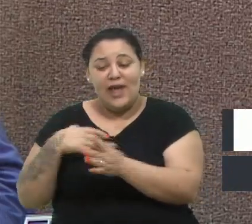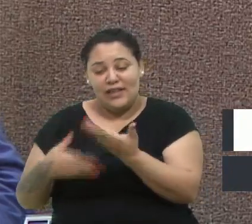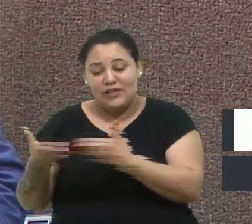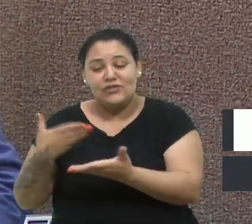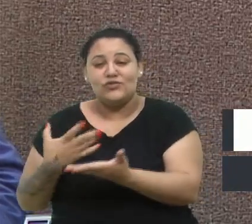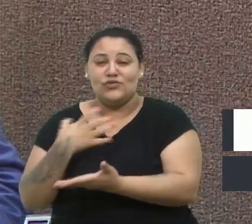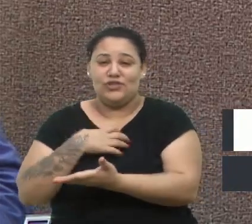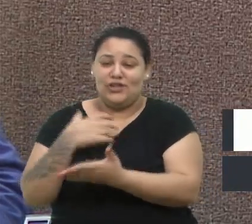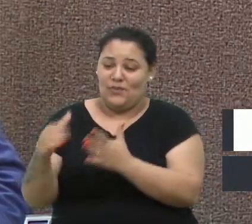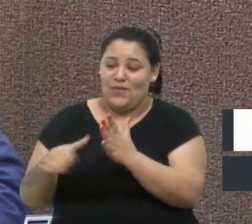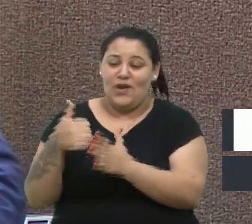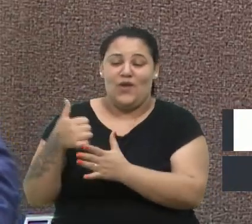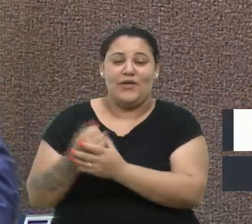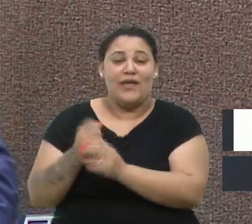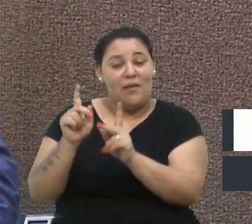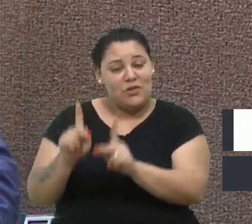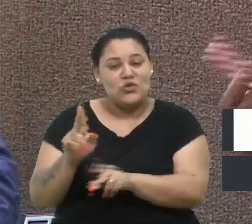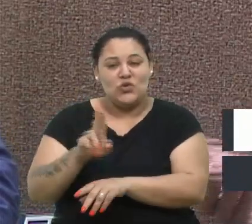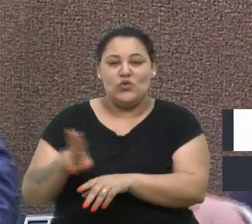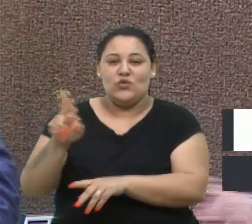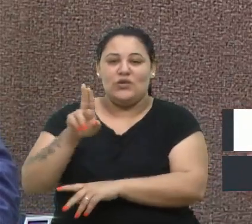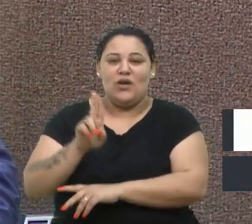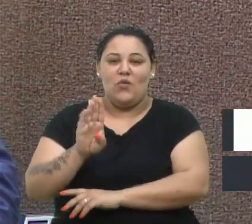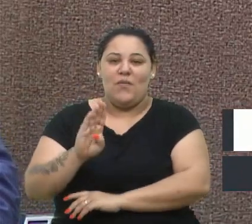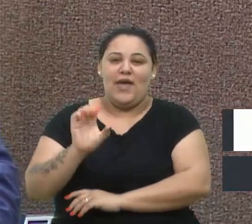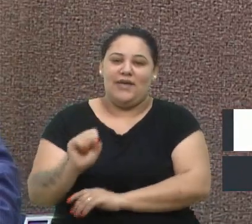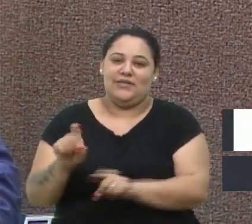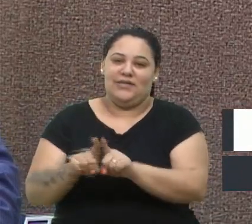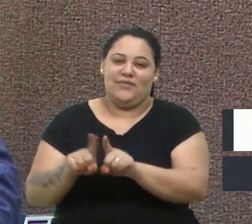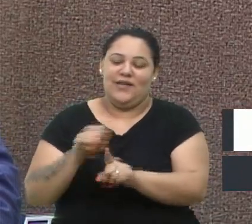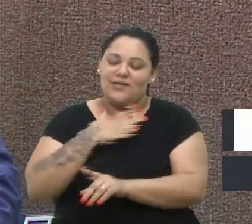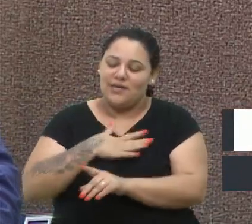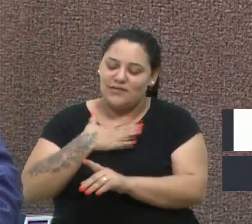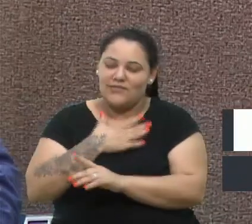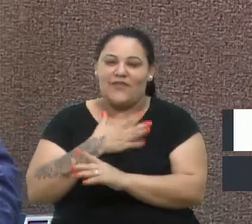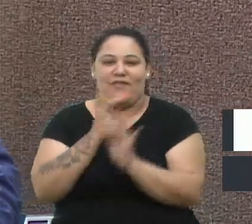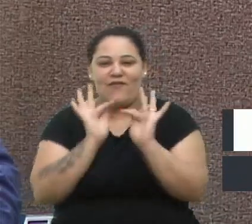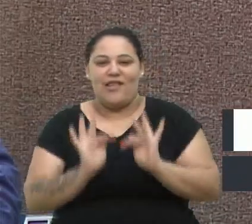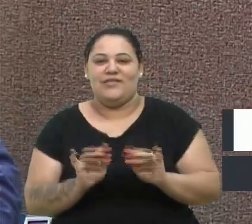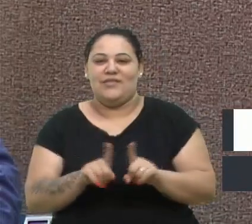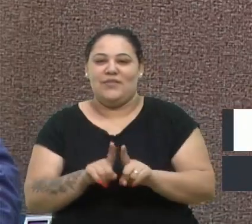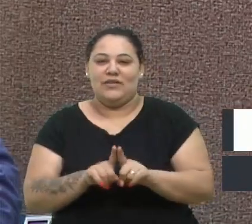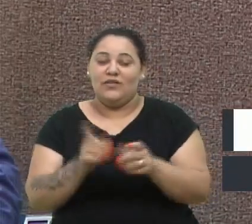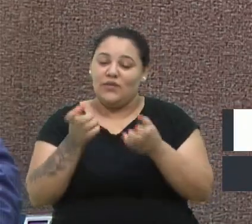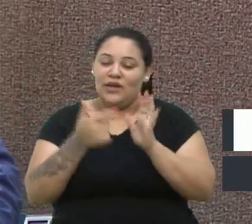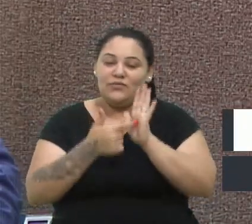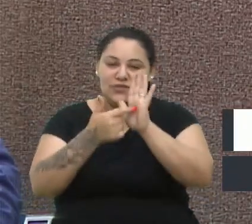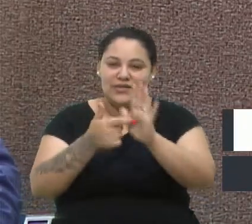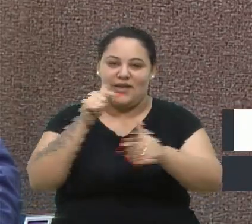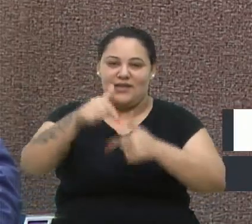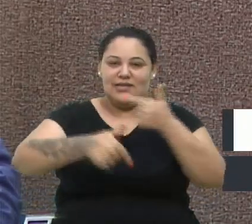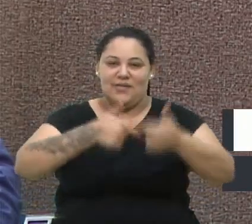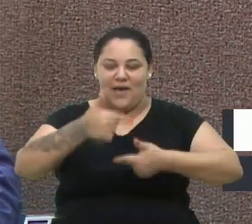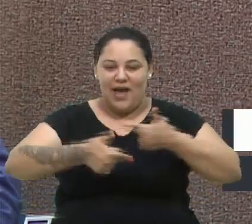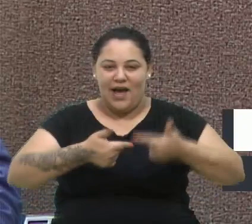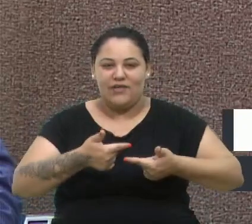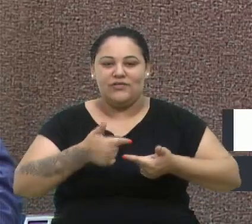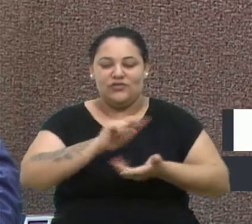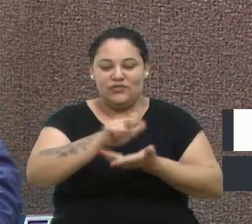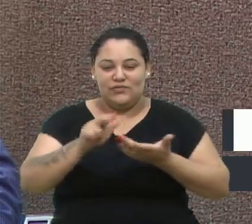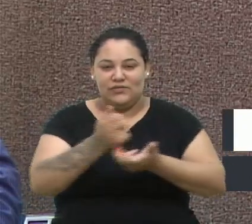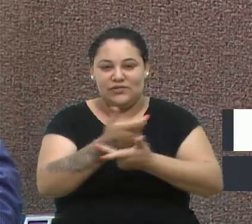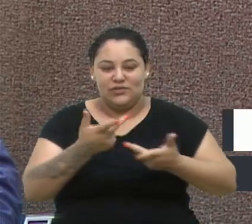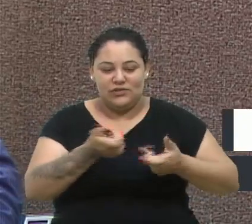o usuário vai estar feliz, a comunidade também vai estar contente. Então eu quero destacar esse trabalho conjunto de vários segmentos, do